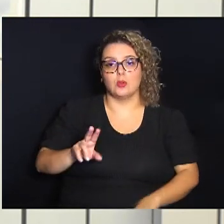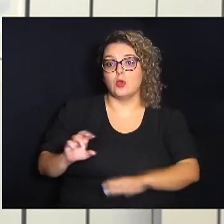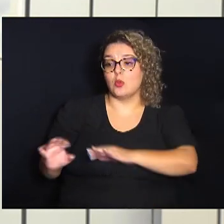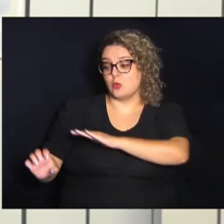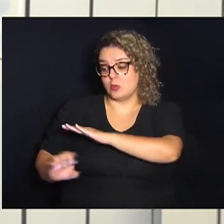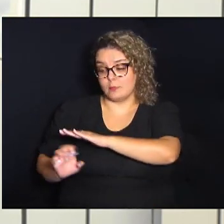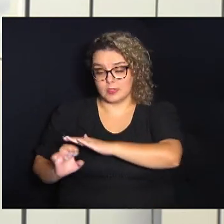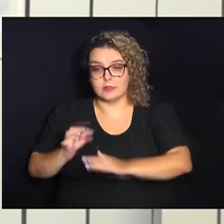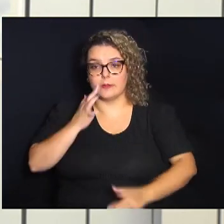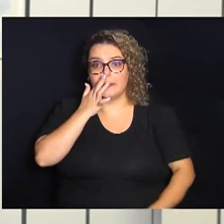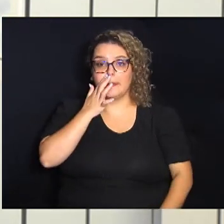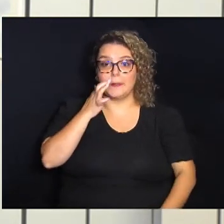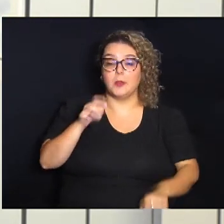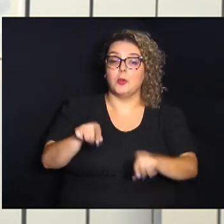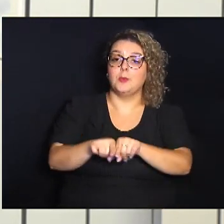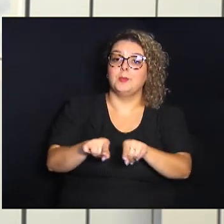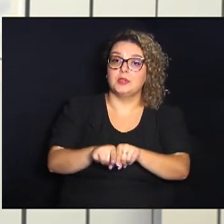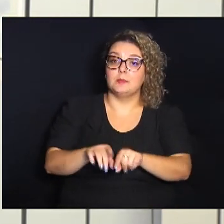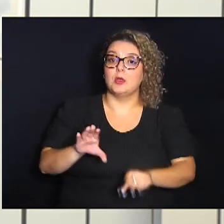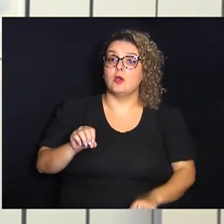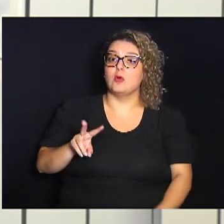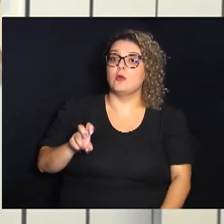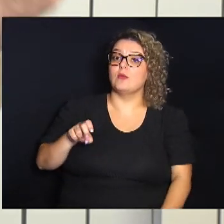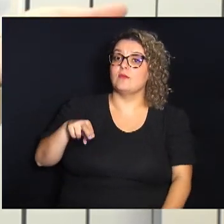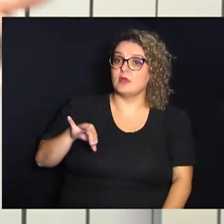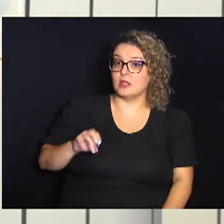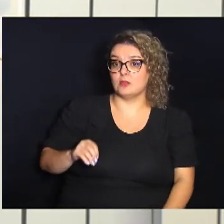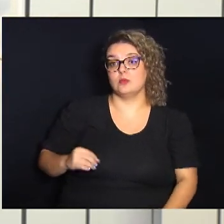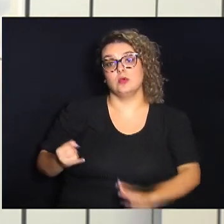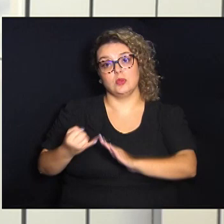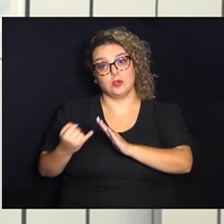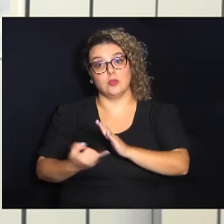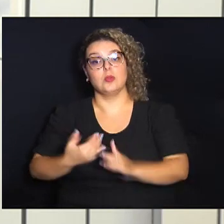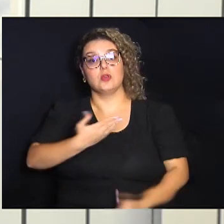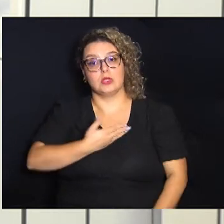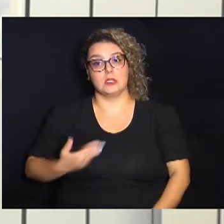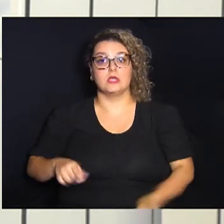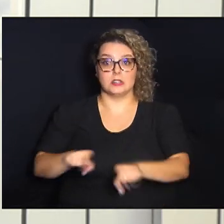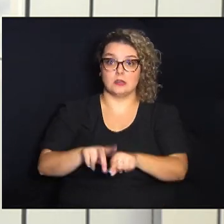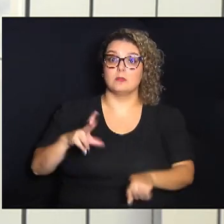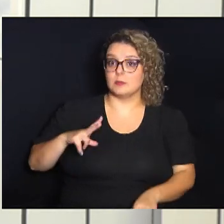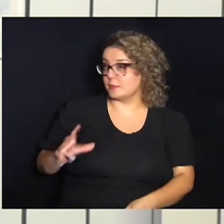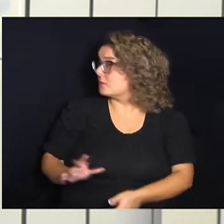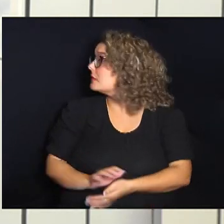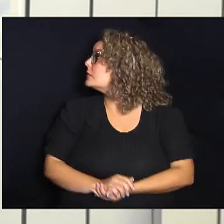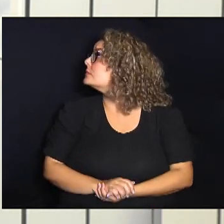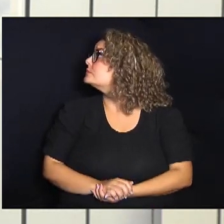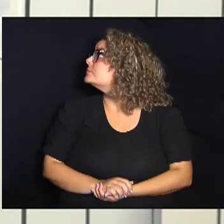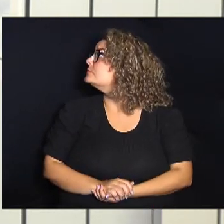jurídicas, bem como convênios com instituições públicas e privadas.